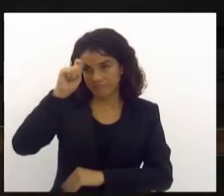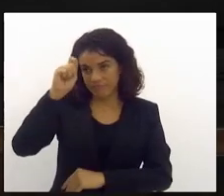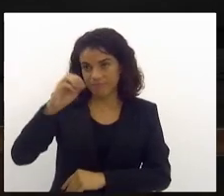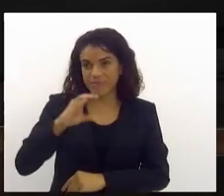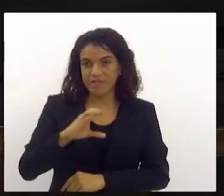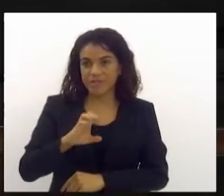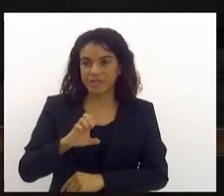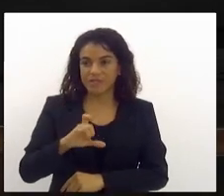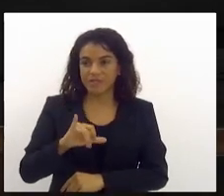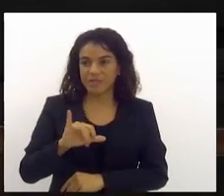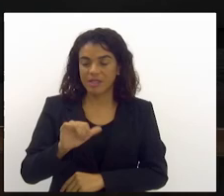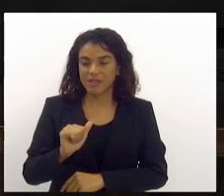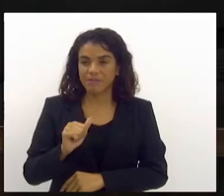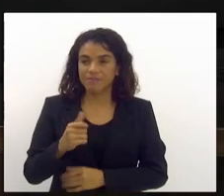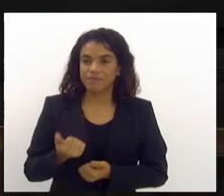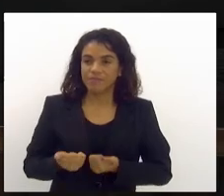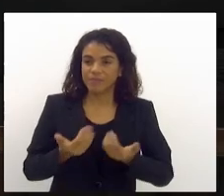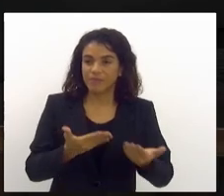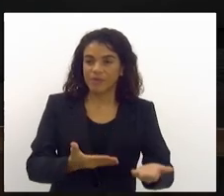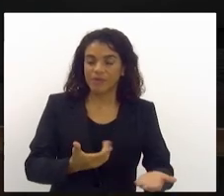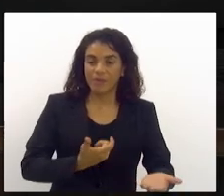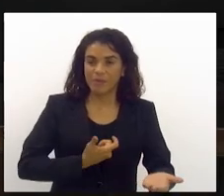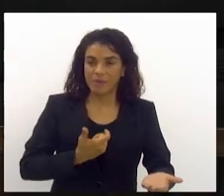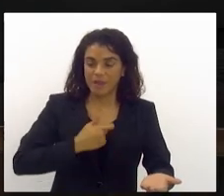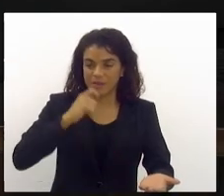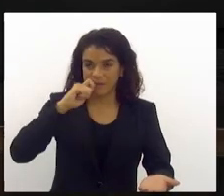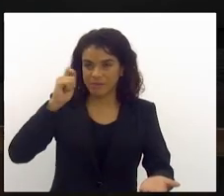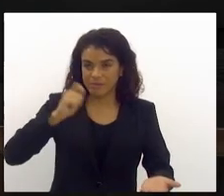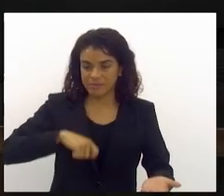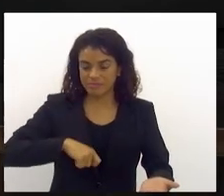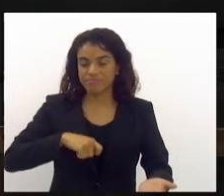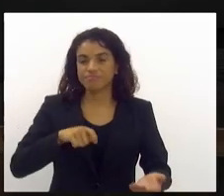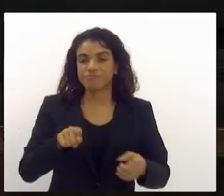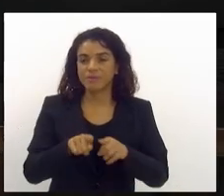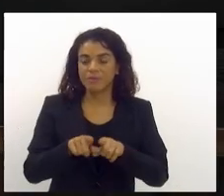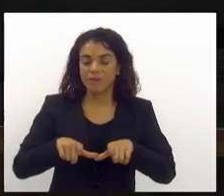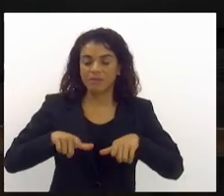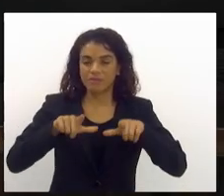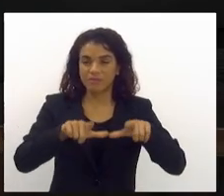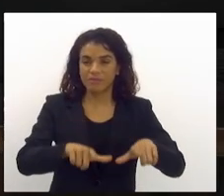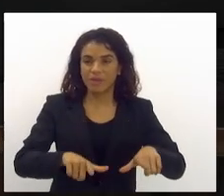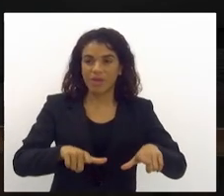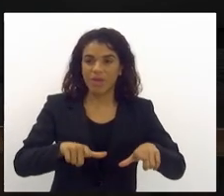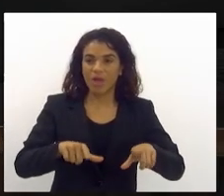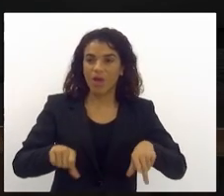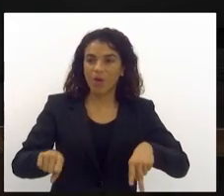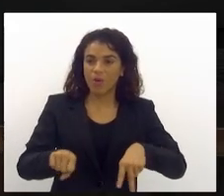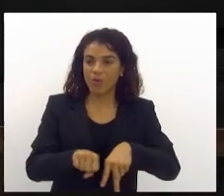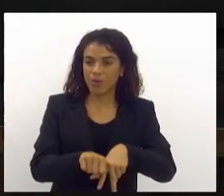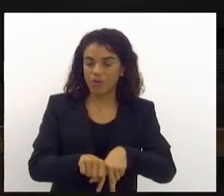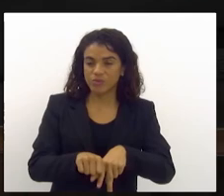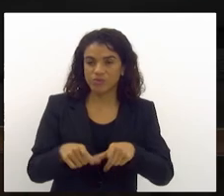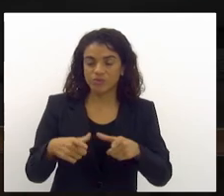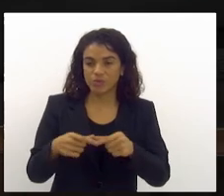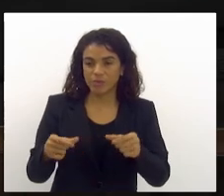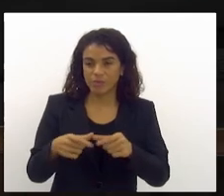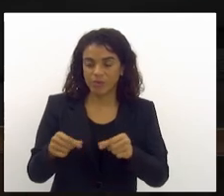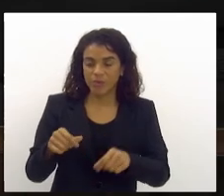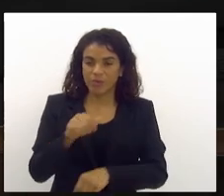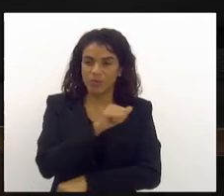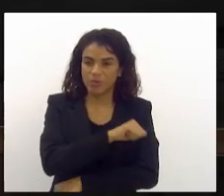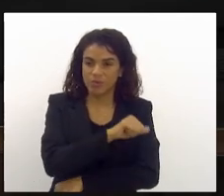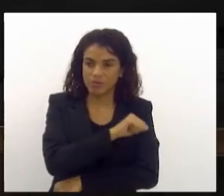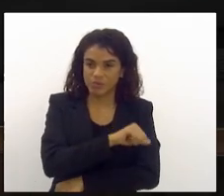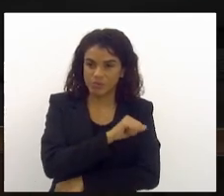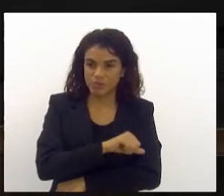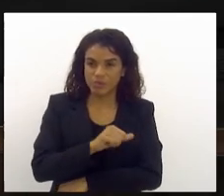Célia Jordão, que concede a medalha Tiradentes e seu respectivo diploma ao cônsul-geral do Japão no Rio de Janeiro,